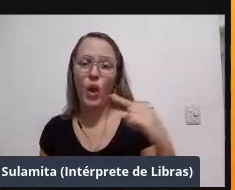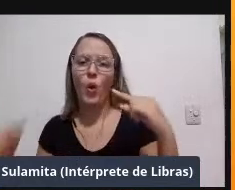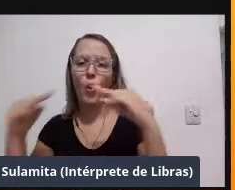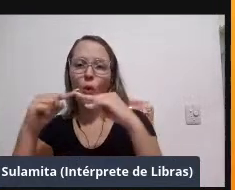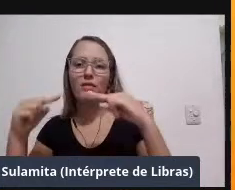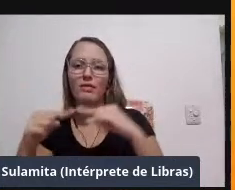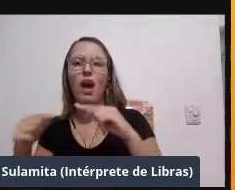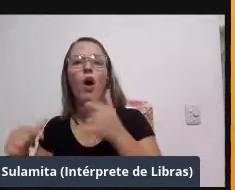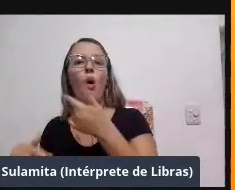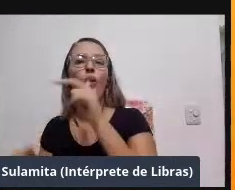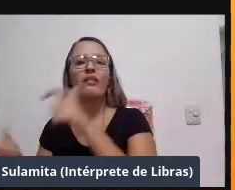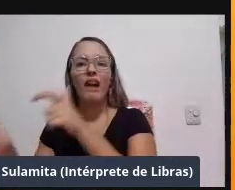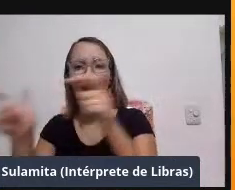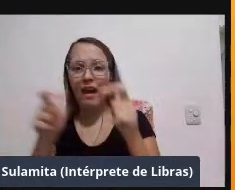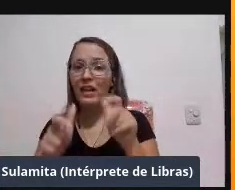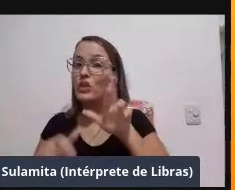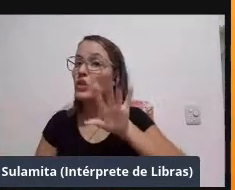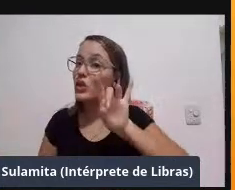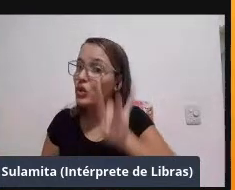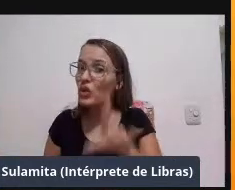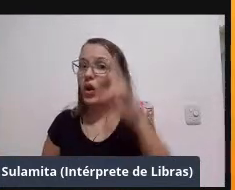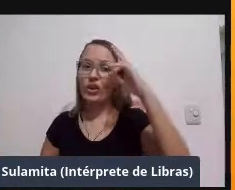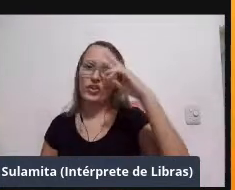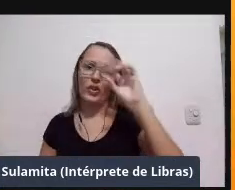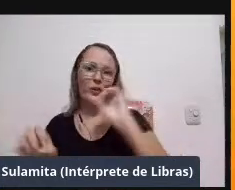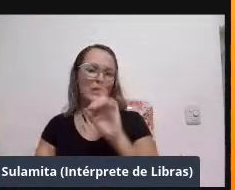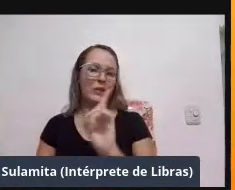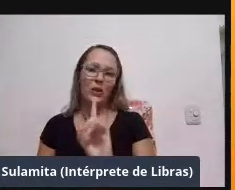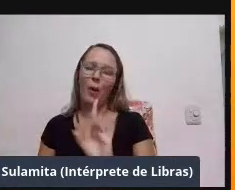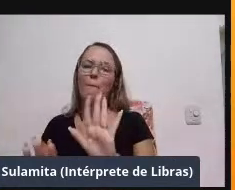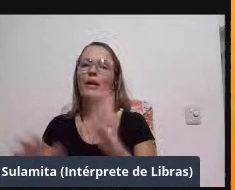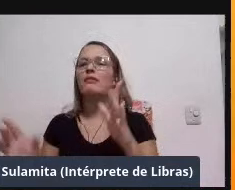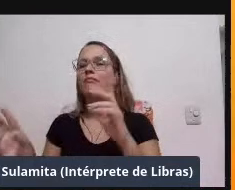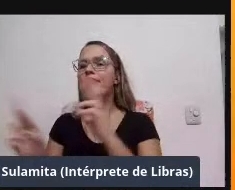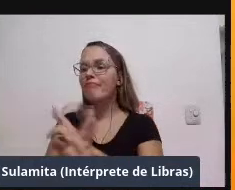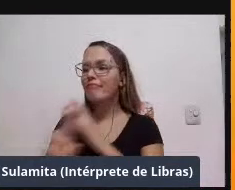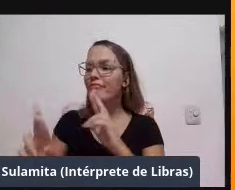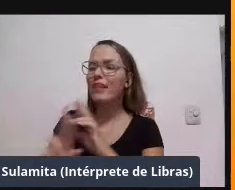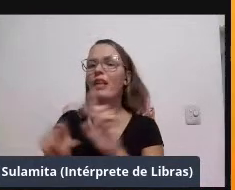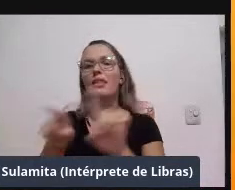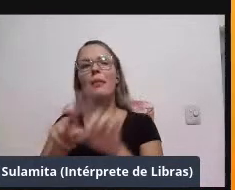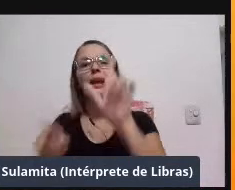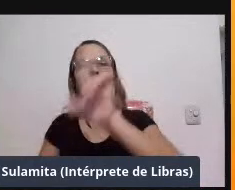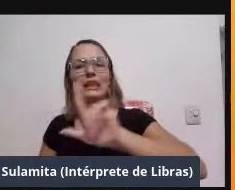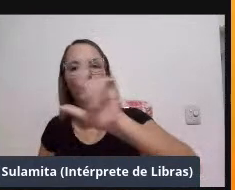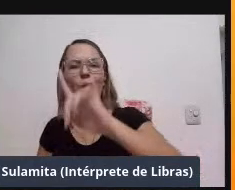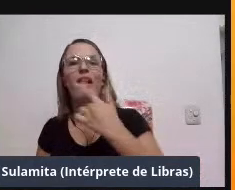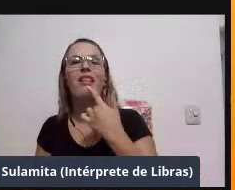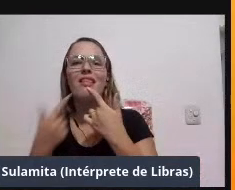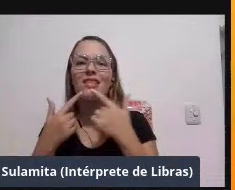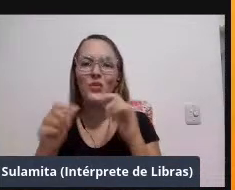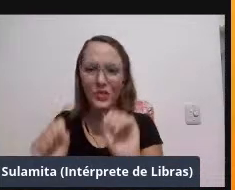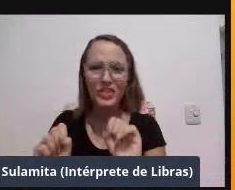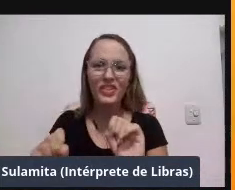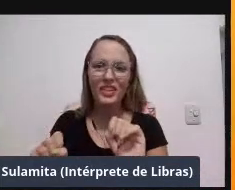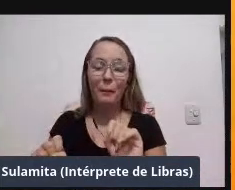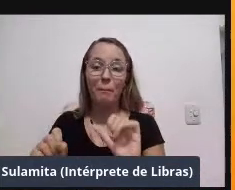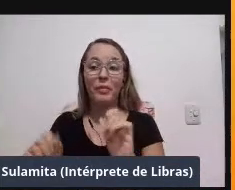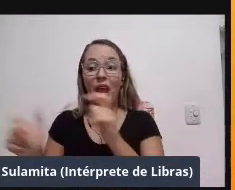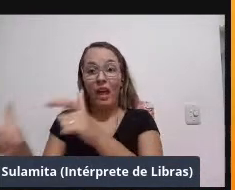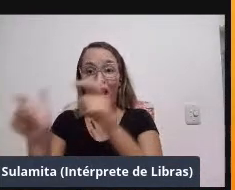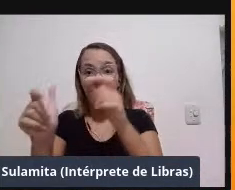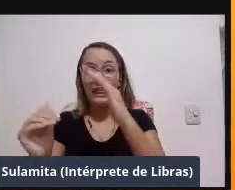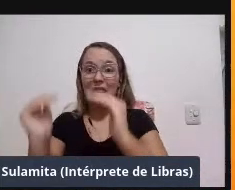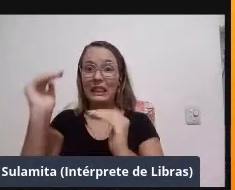na história da educação, mas dialogando com áreas como história, sociologia, literatura, linguística, em níveis diferentes e com diferentes possibilidades